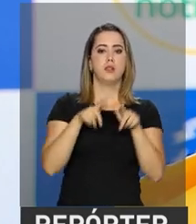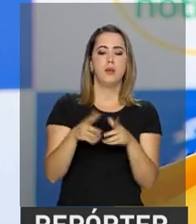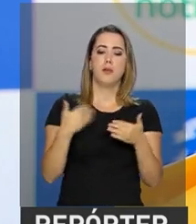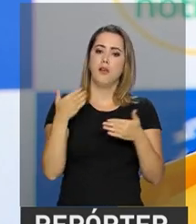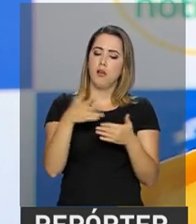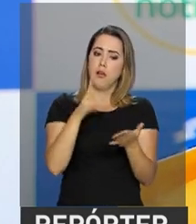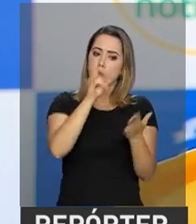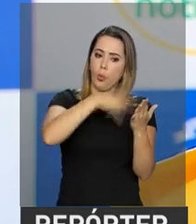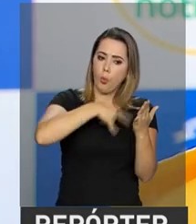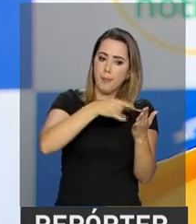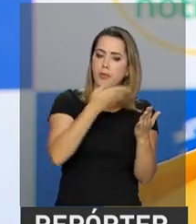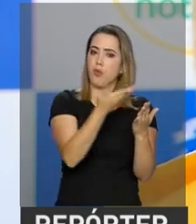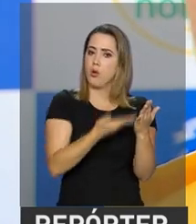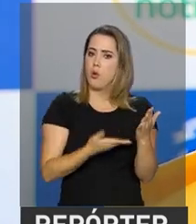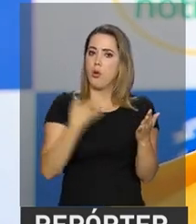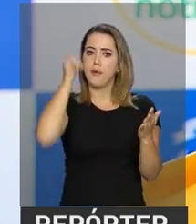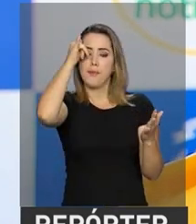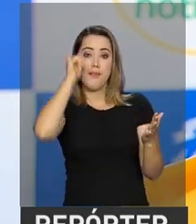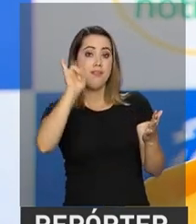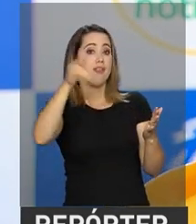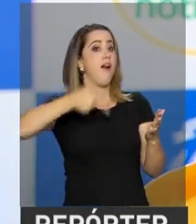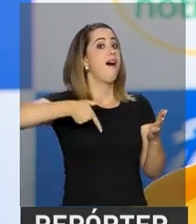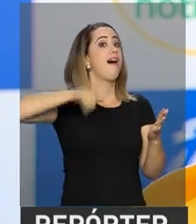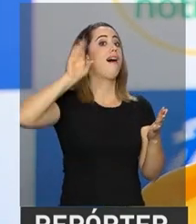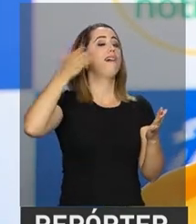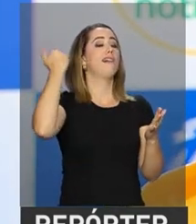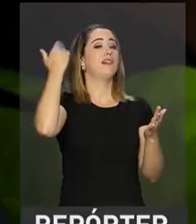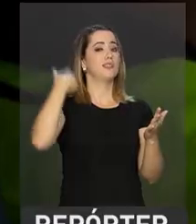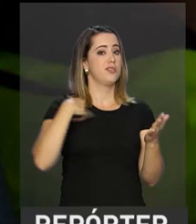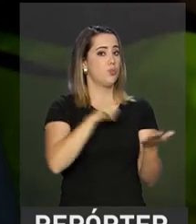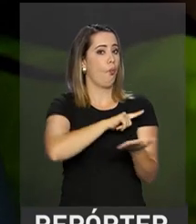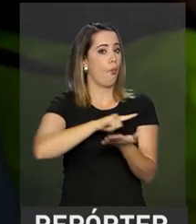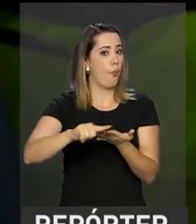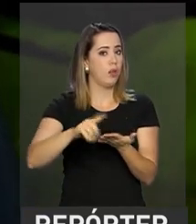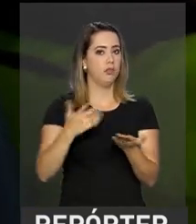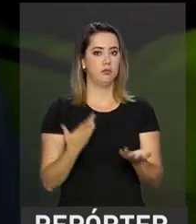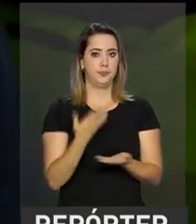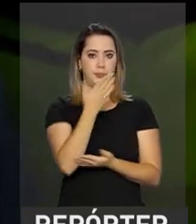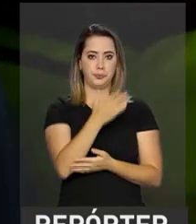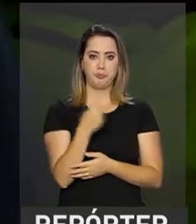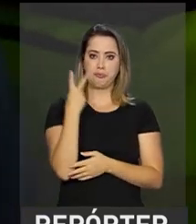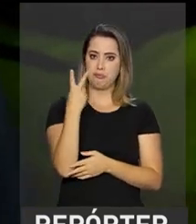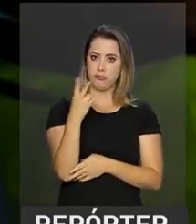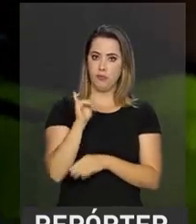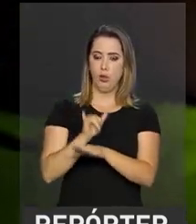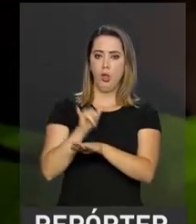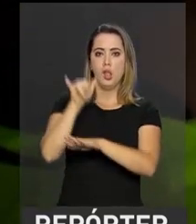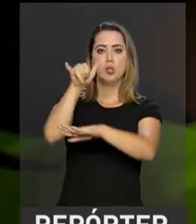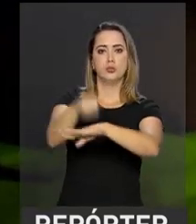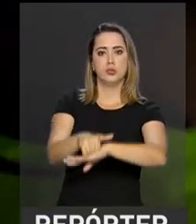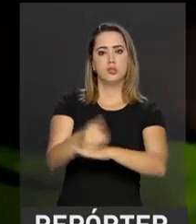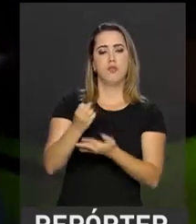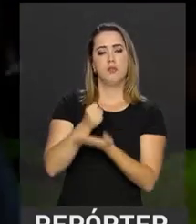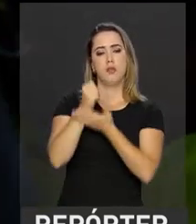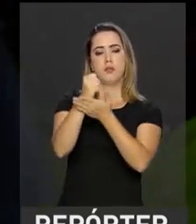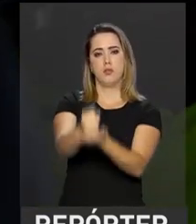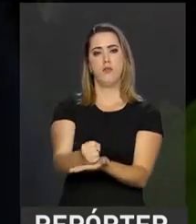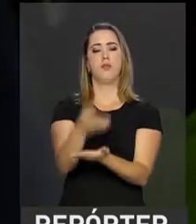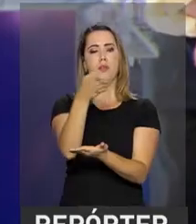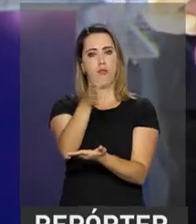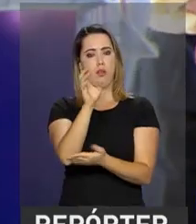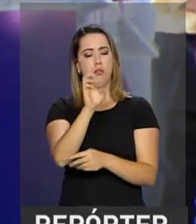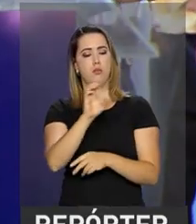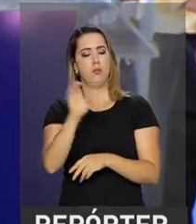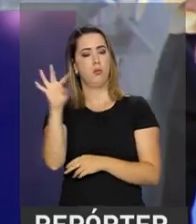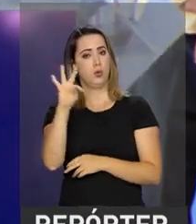deste documento na prevenção antes da sazonalidade das secas. Duas aeronaves federais foram colocadas à disposição do